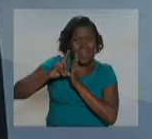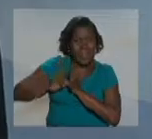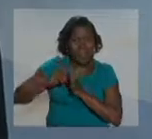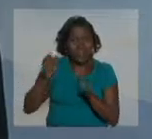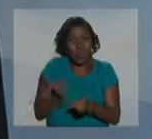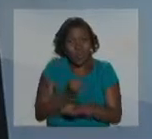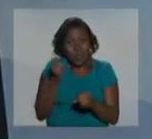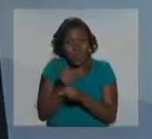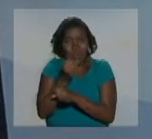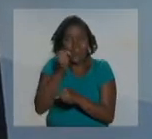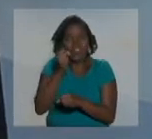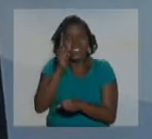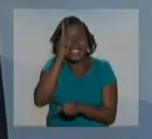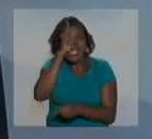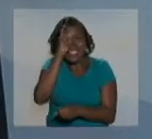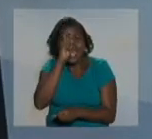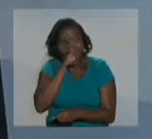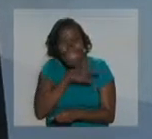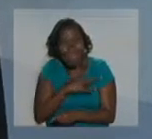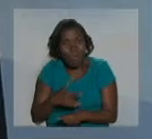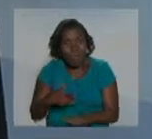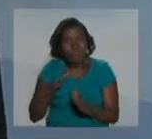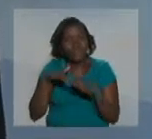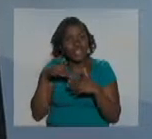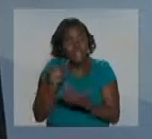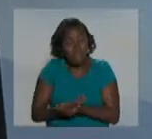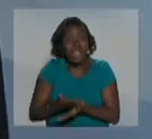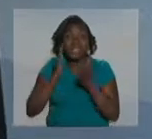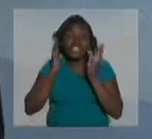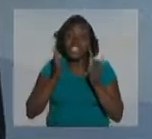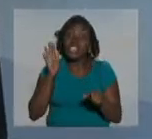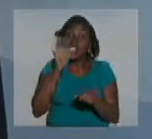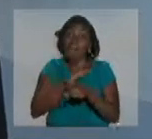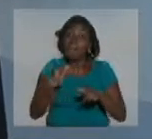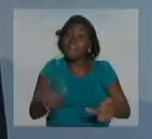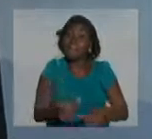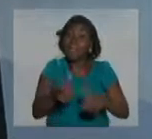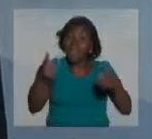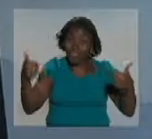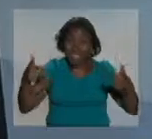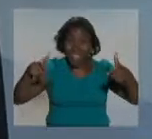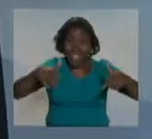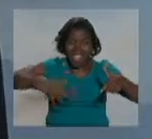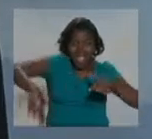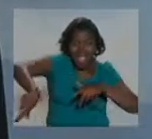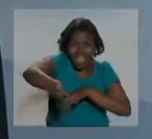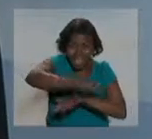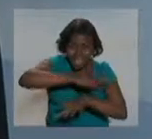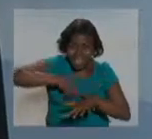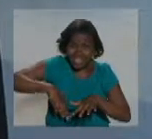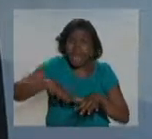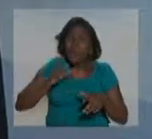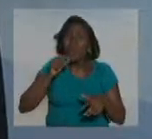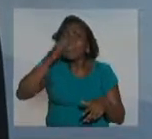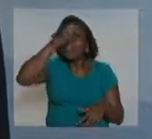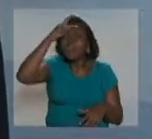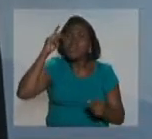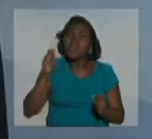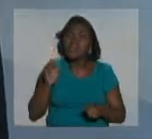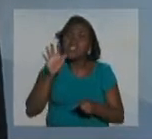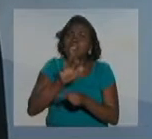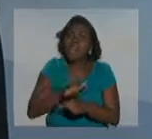que a construção de postos de saúde, escolas, já iria melhorar ali aquela área, né? Mas o que você acha que a prefeitura poderia